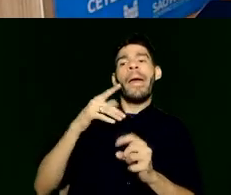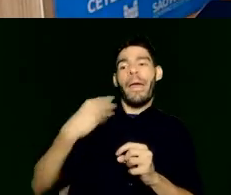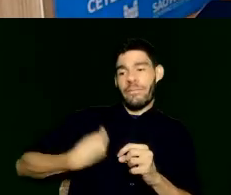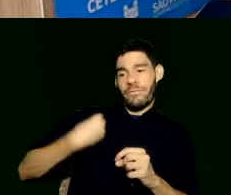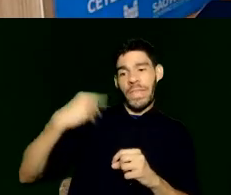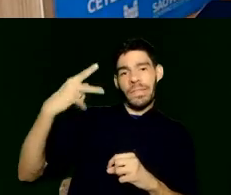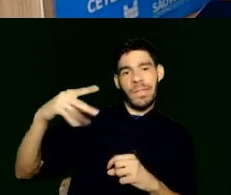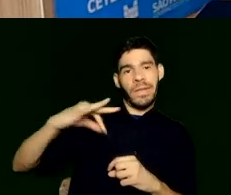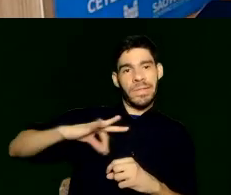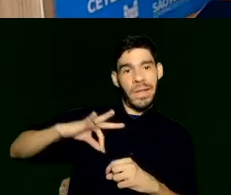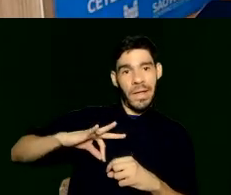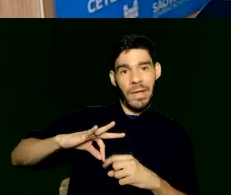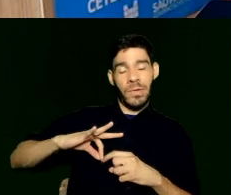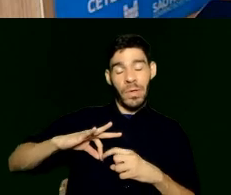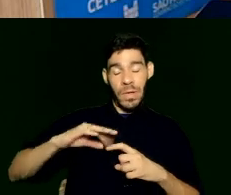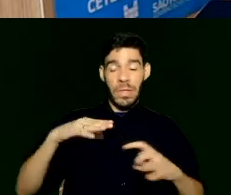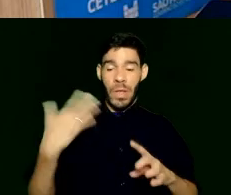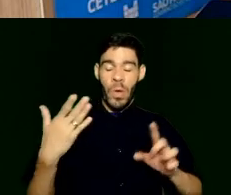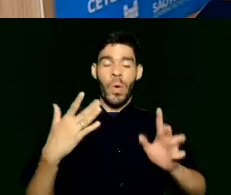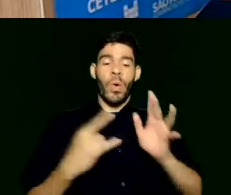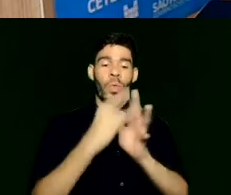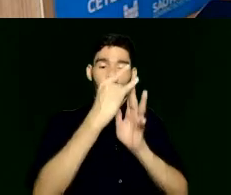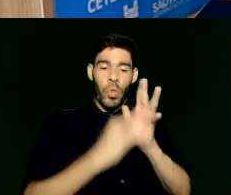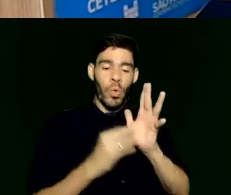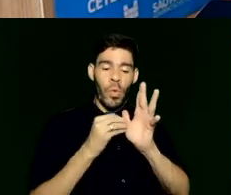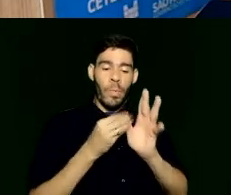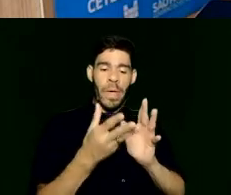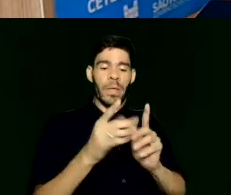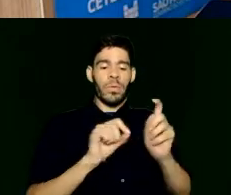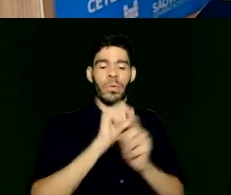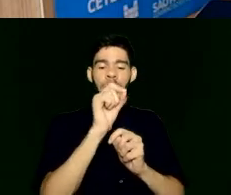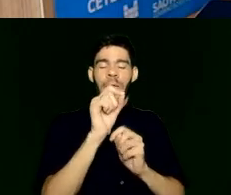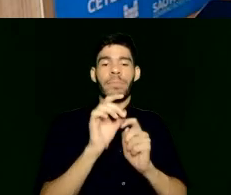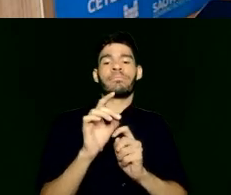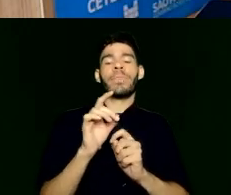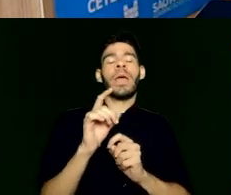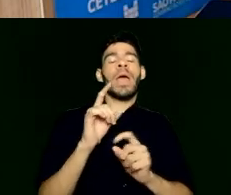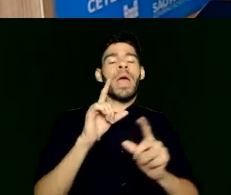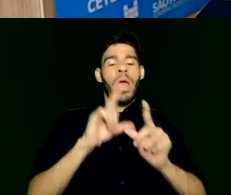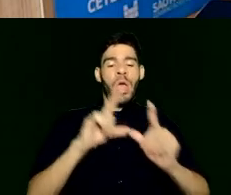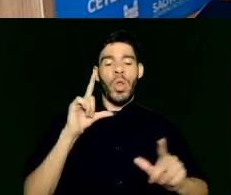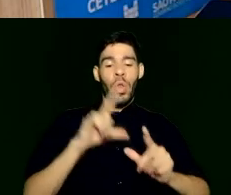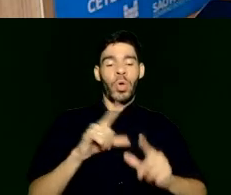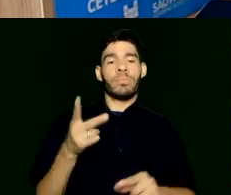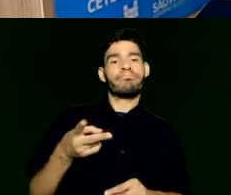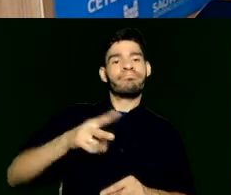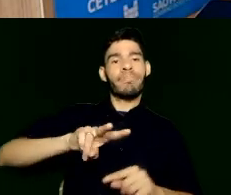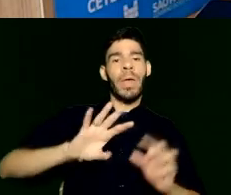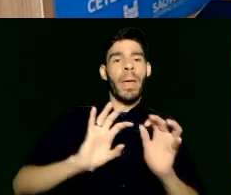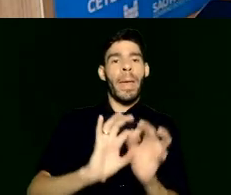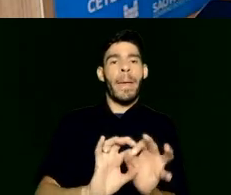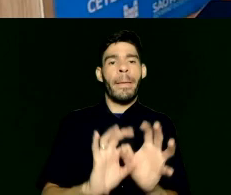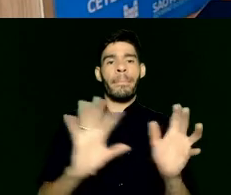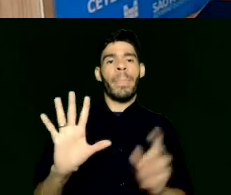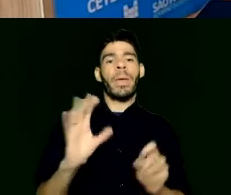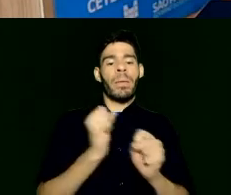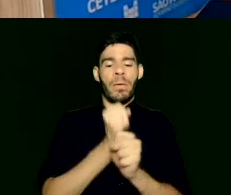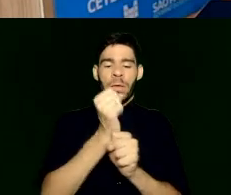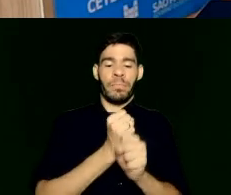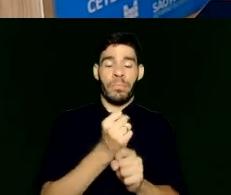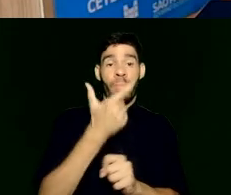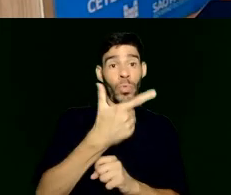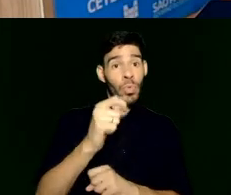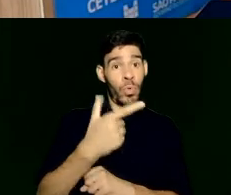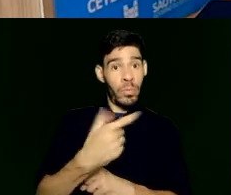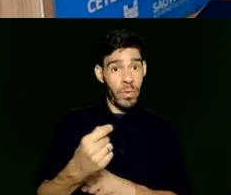recursos. Então, em complemento, também publicamos uma decisão diretoria relativa à logística reversa, permitindo que